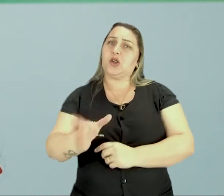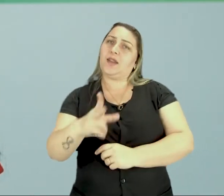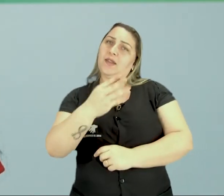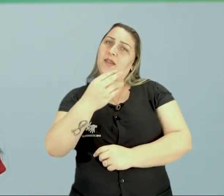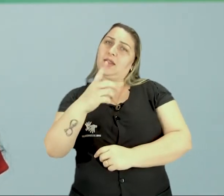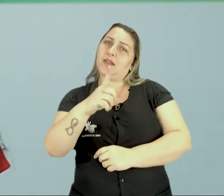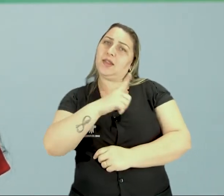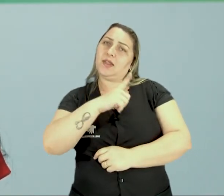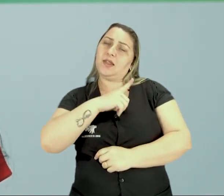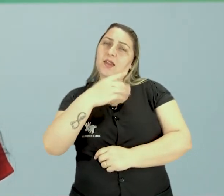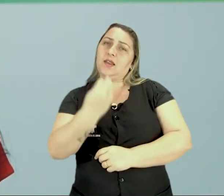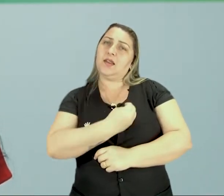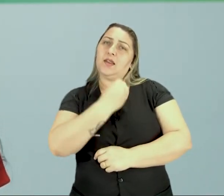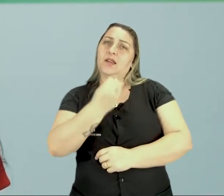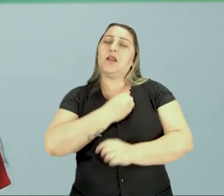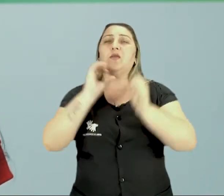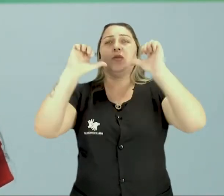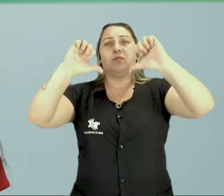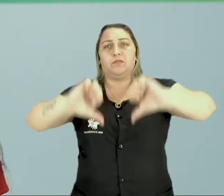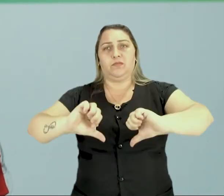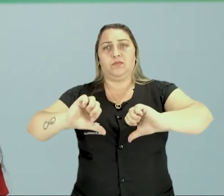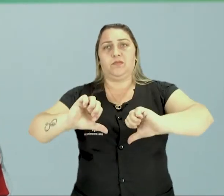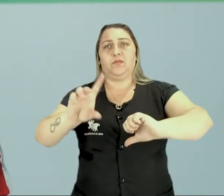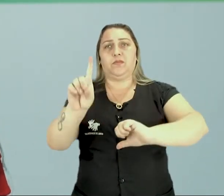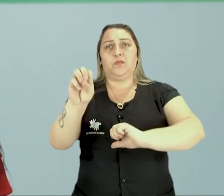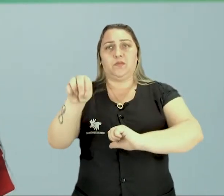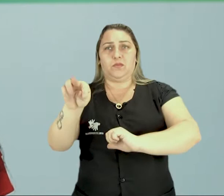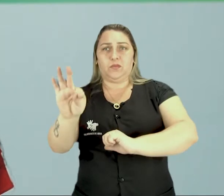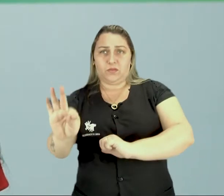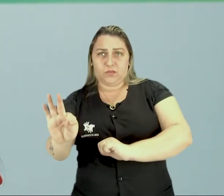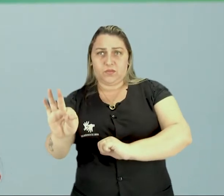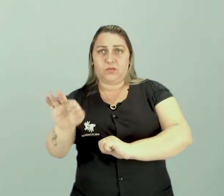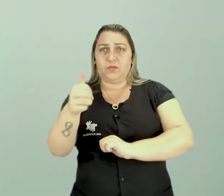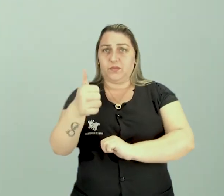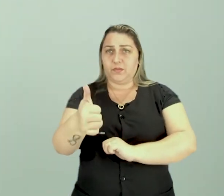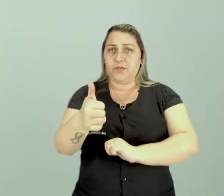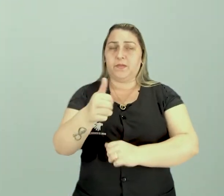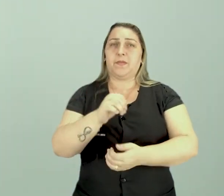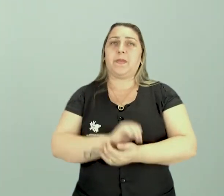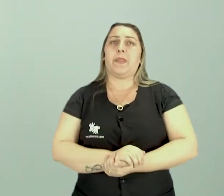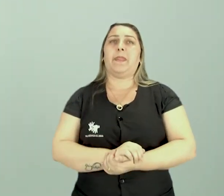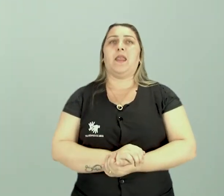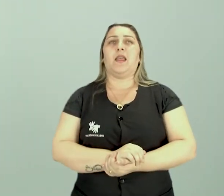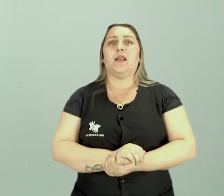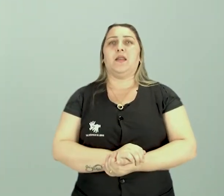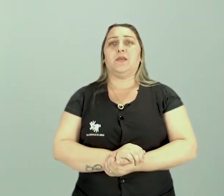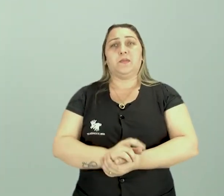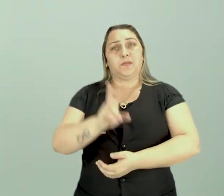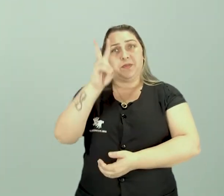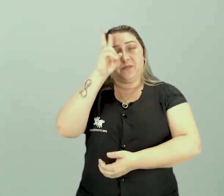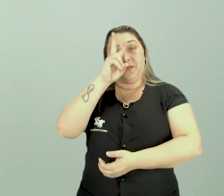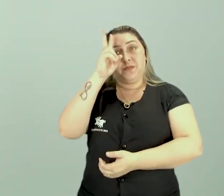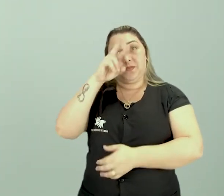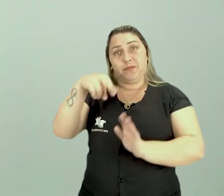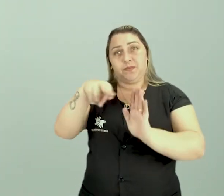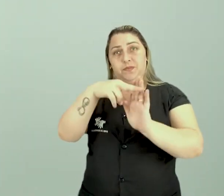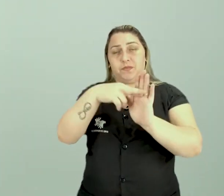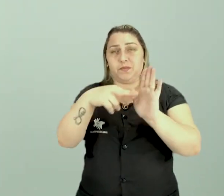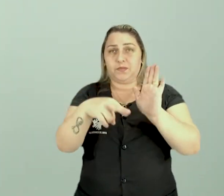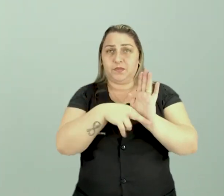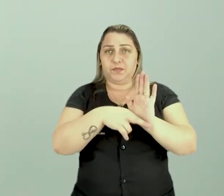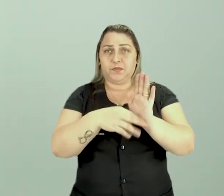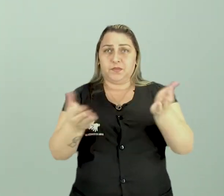nosso verbo auxiliar de forma negativa. Nesse caso é o doesn't, ok? Agora que vocês relembraram aí as regrinhas do